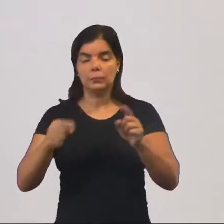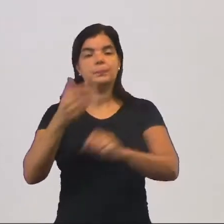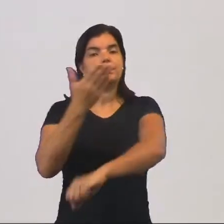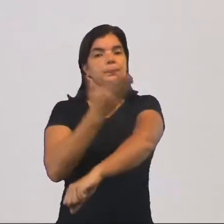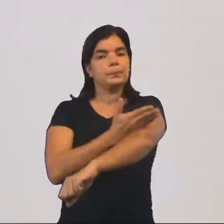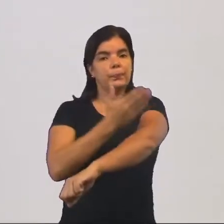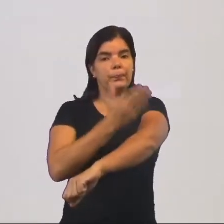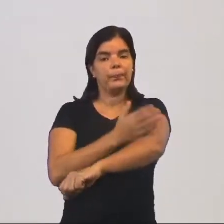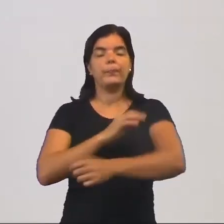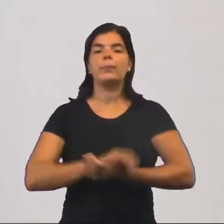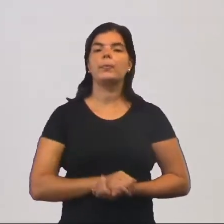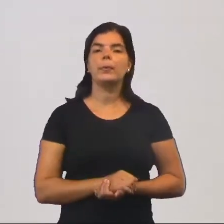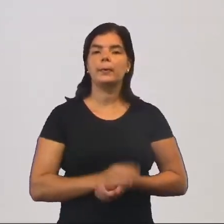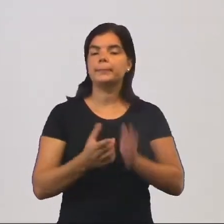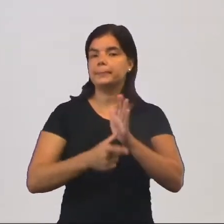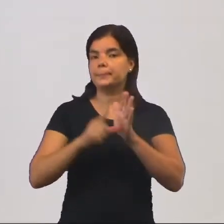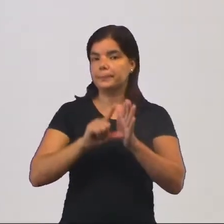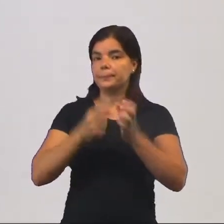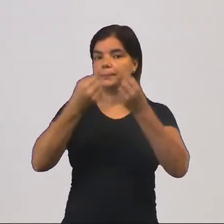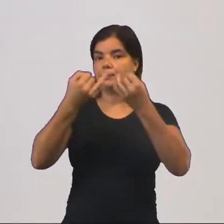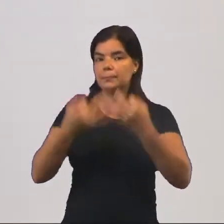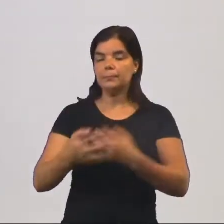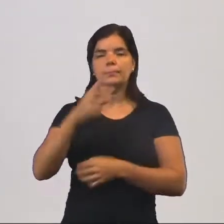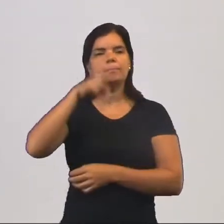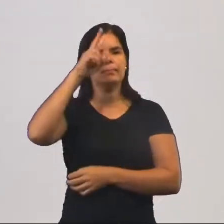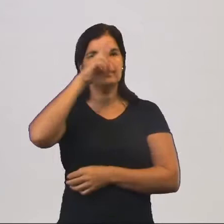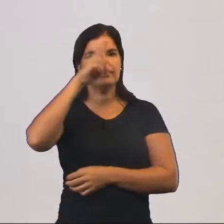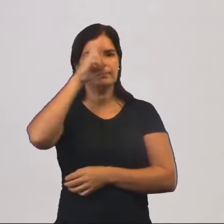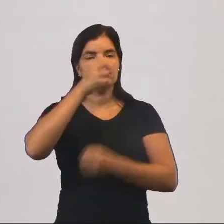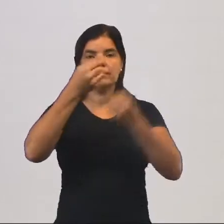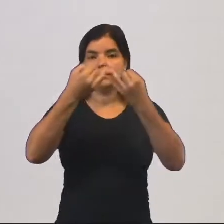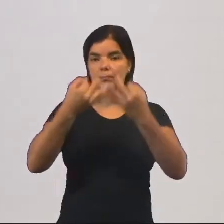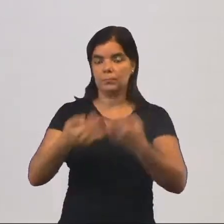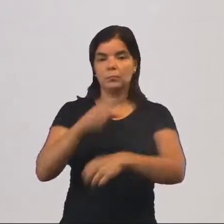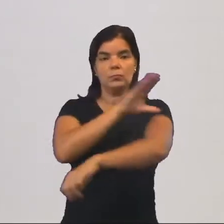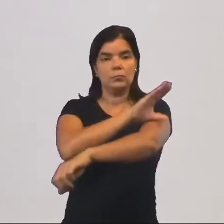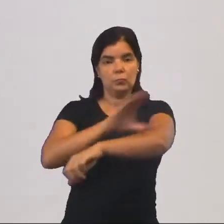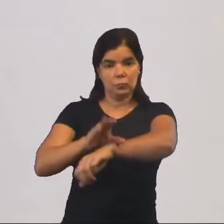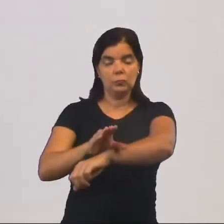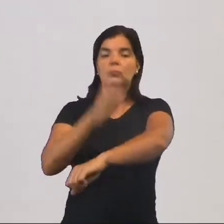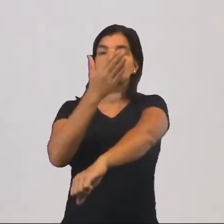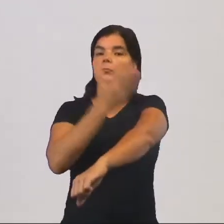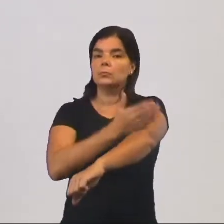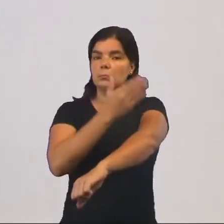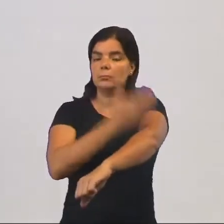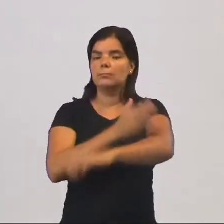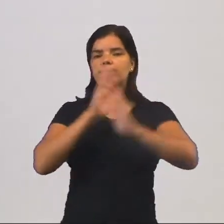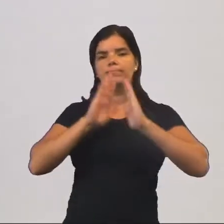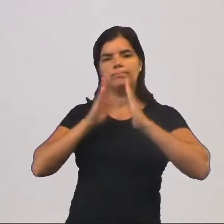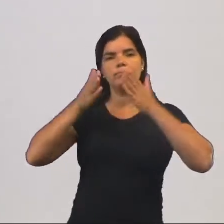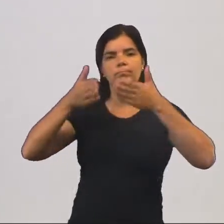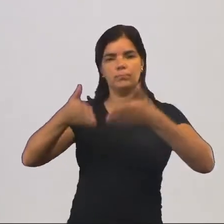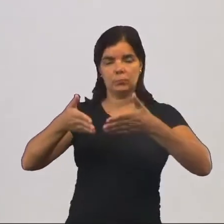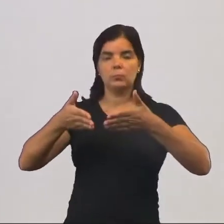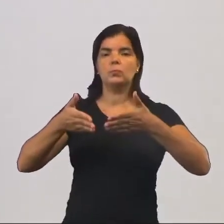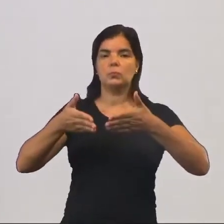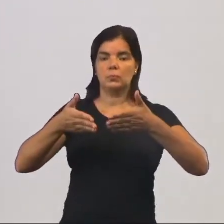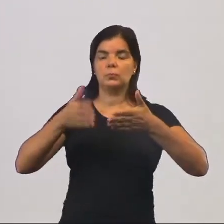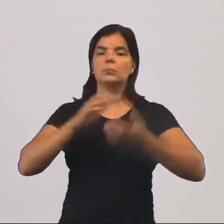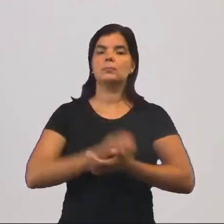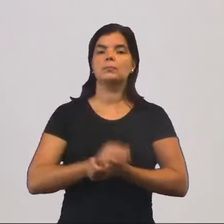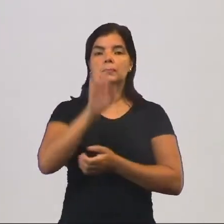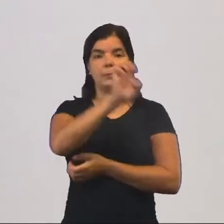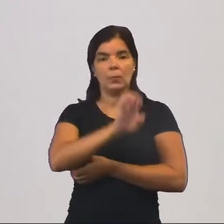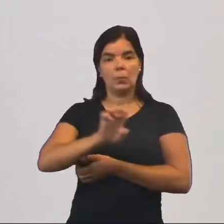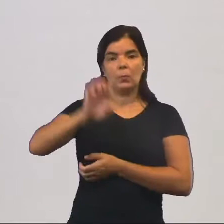Idade Média. E antes da gente começar, queria lembrar que quando a gente fala sobre a cultura medieval, é voltada com um olhar para